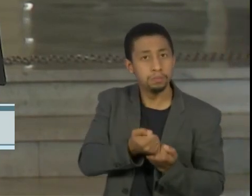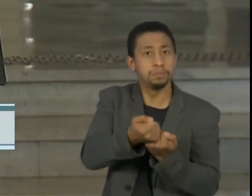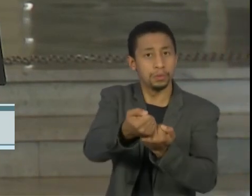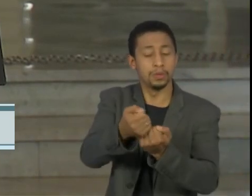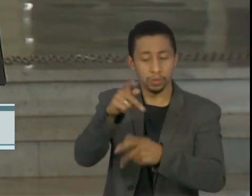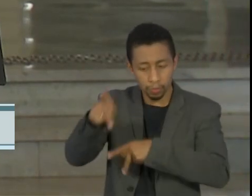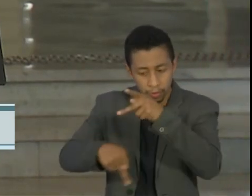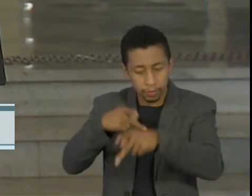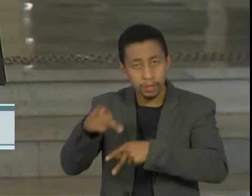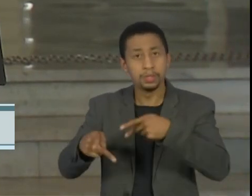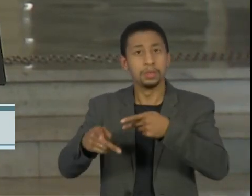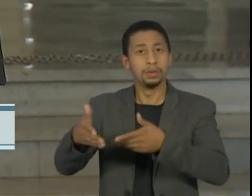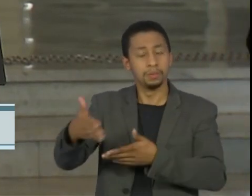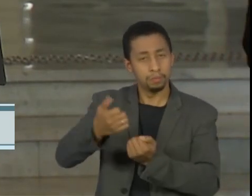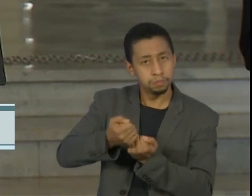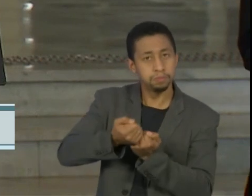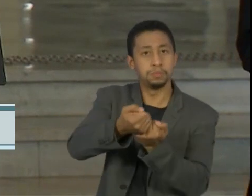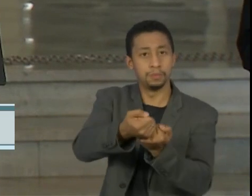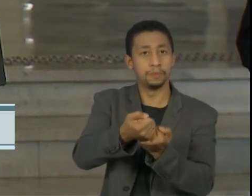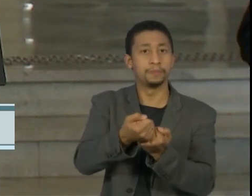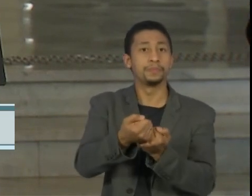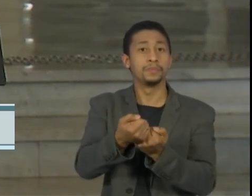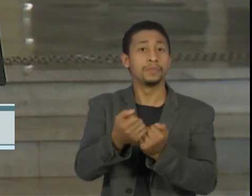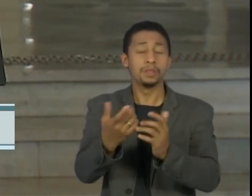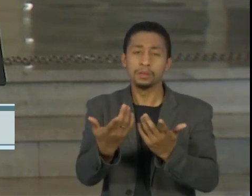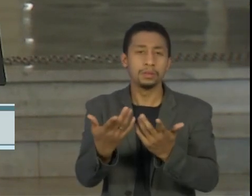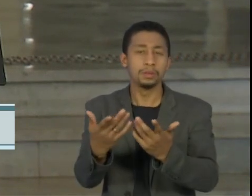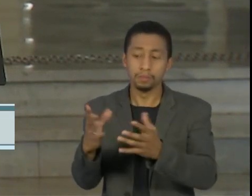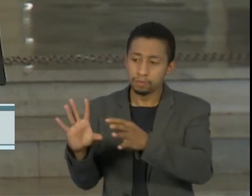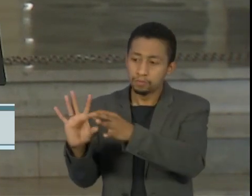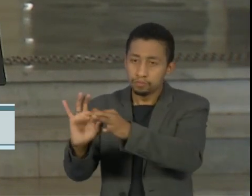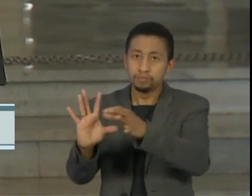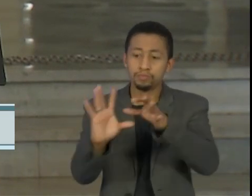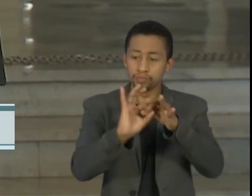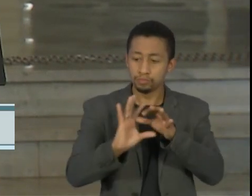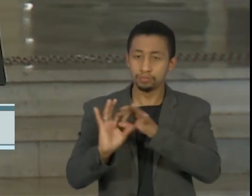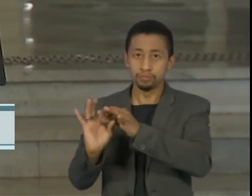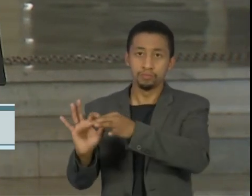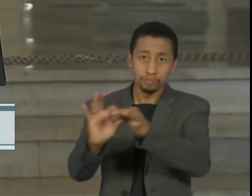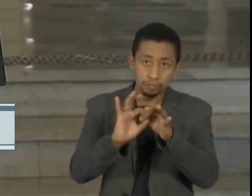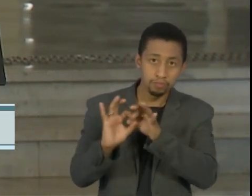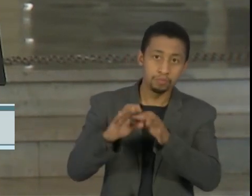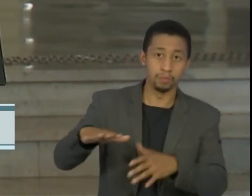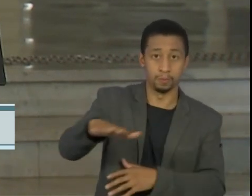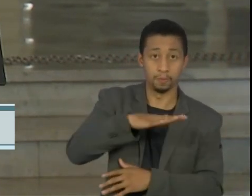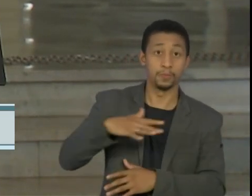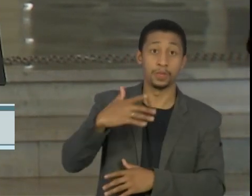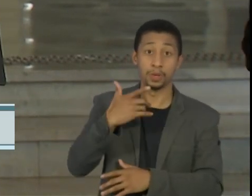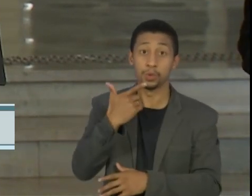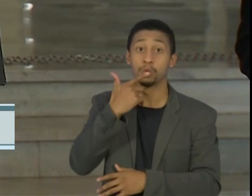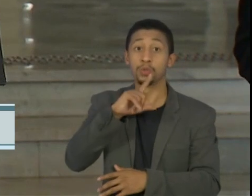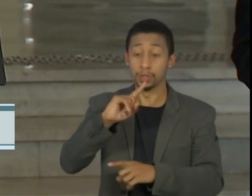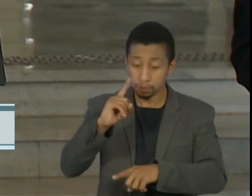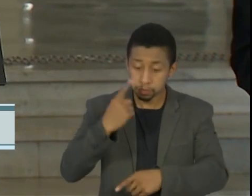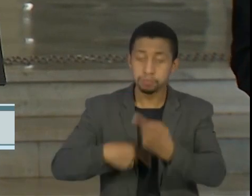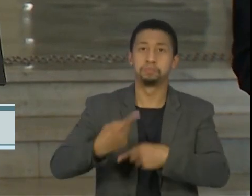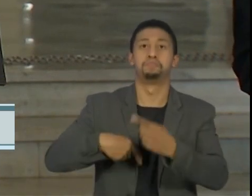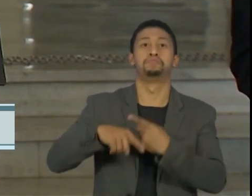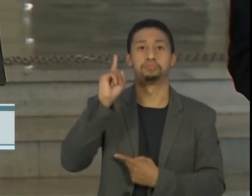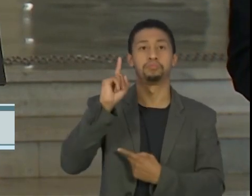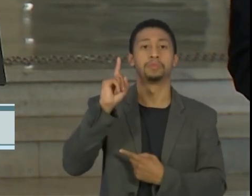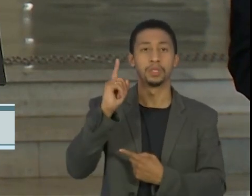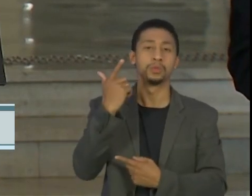da população. Então, eu acho que é só a combinação de tudo isso que tem feito com que aqui em São Paulo nós